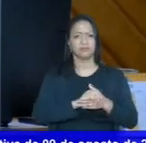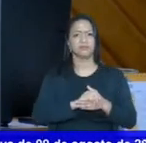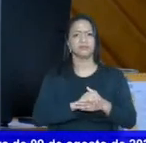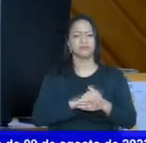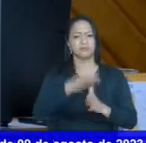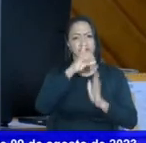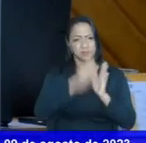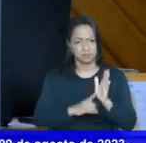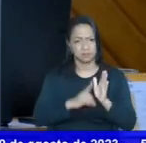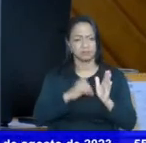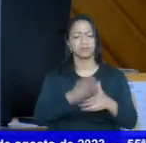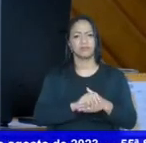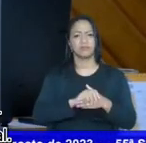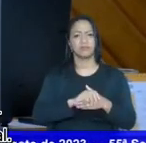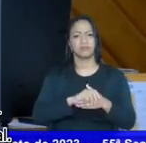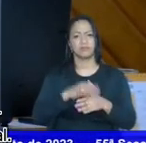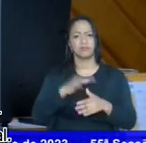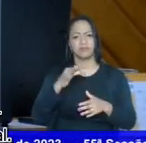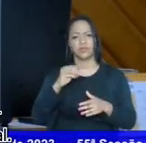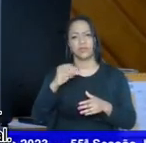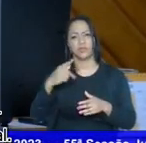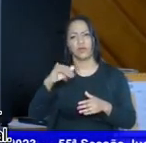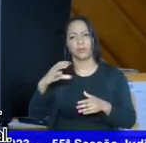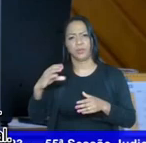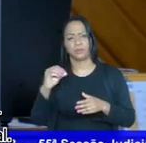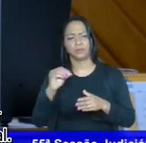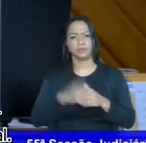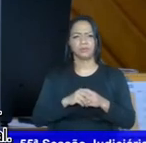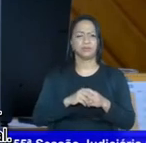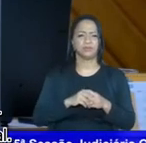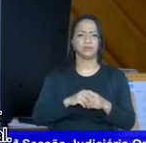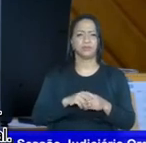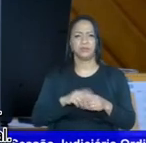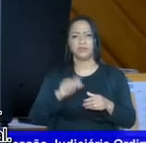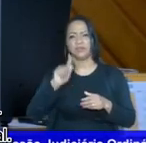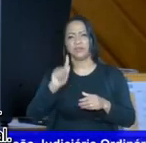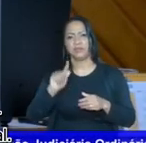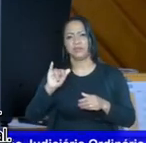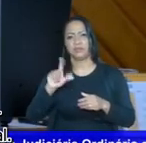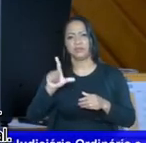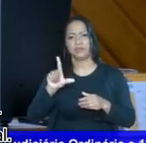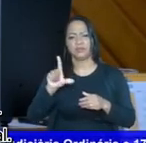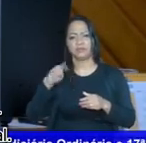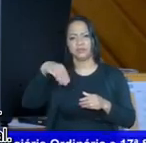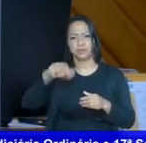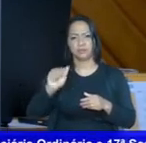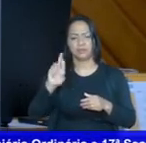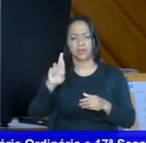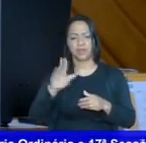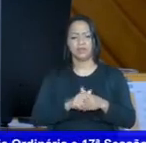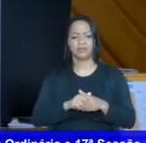Trata-se do direito tópico. A tópica é a jurisprudência, traduzida por Gilmar Mendes, né, um livro clássico do direito